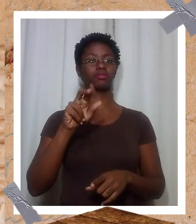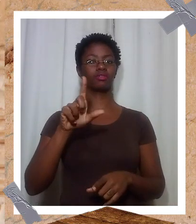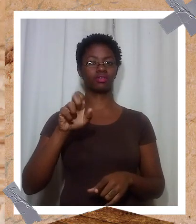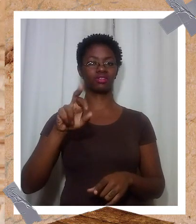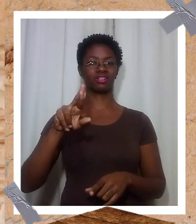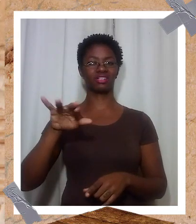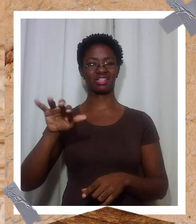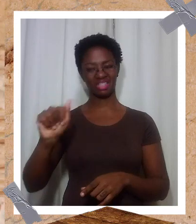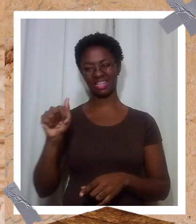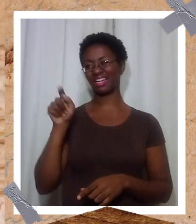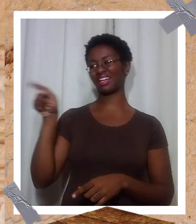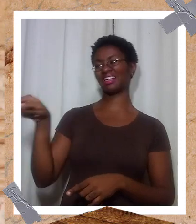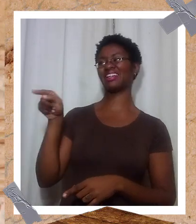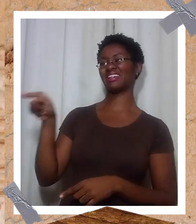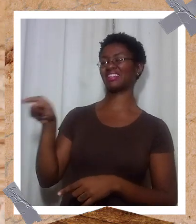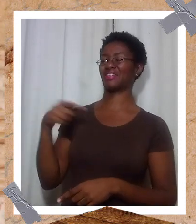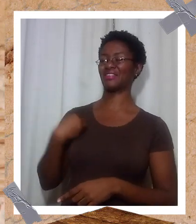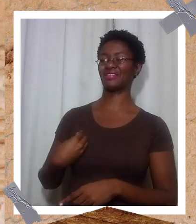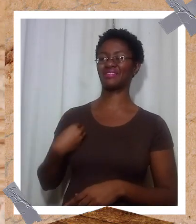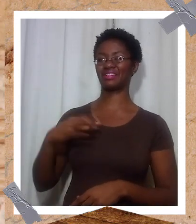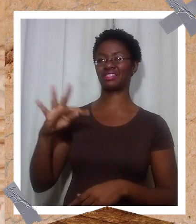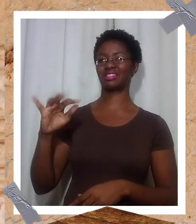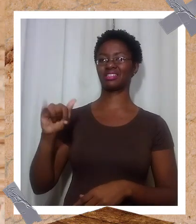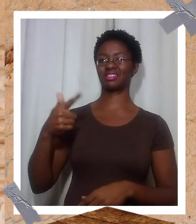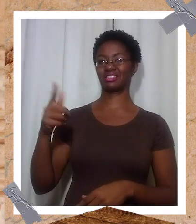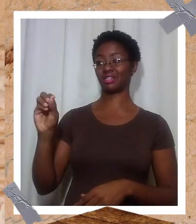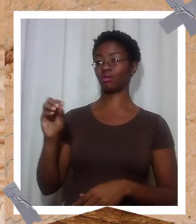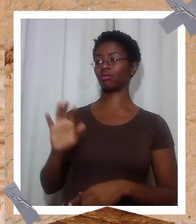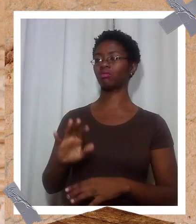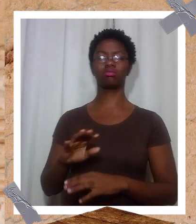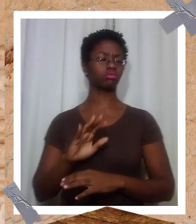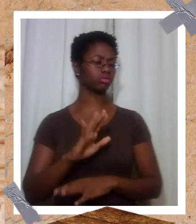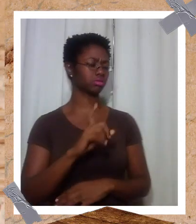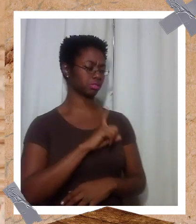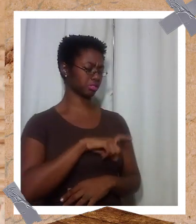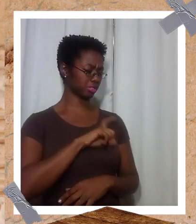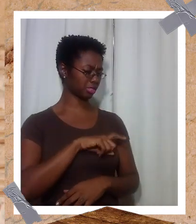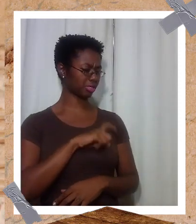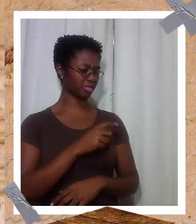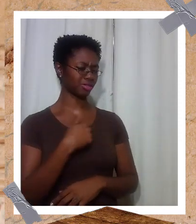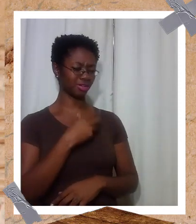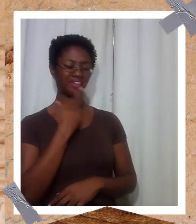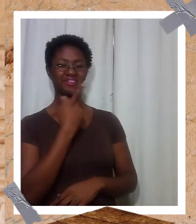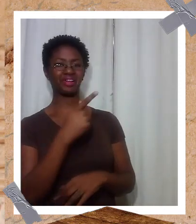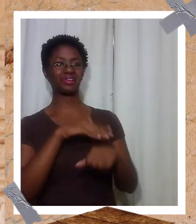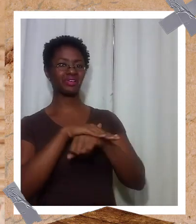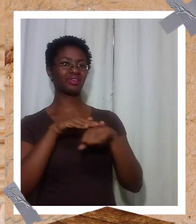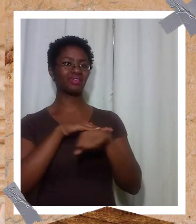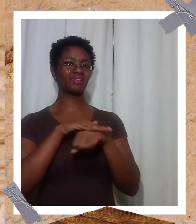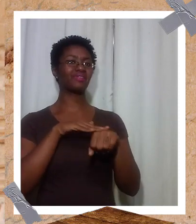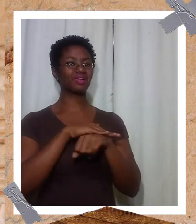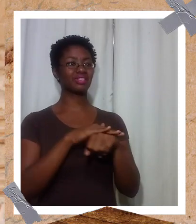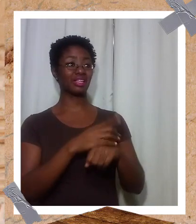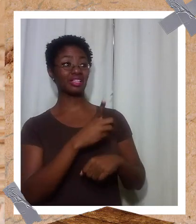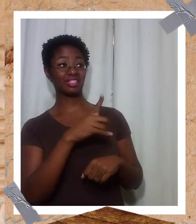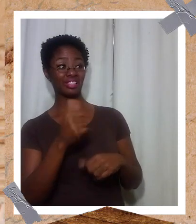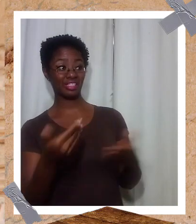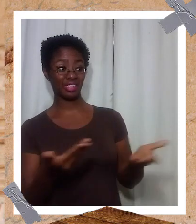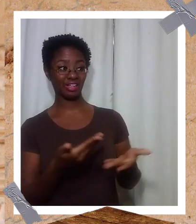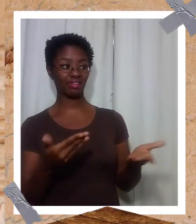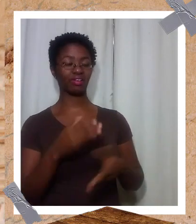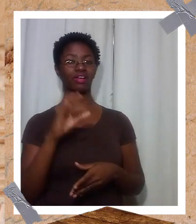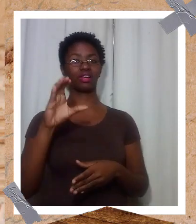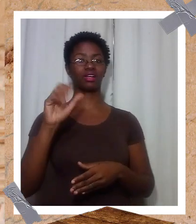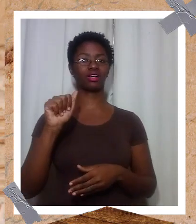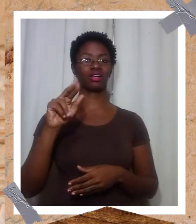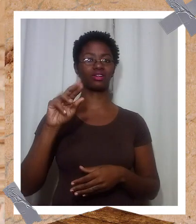seu papel na vida do Tião. Sacanagem. Eu estava conversando com ela sobre Maria Carolina de Jesus e ela nem estava dando ideia